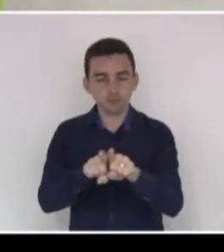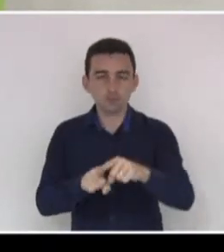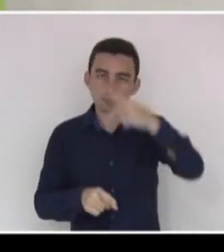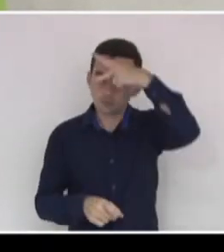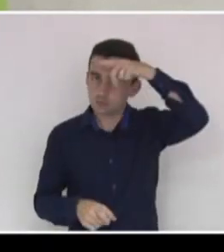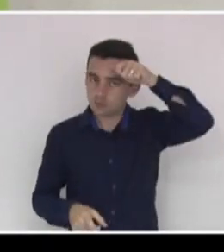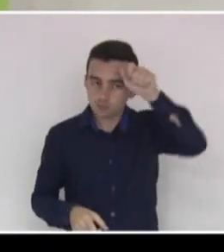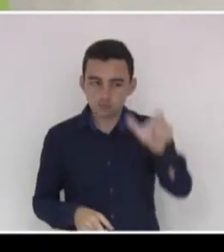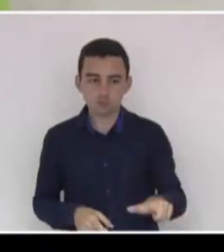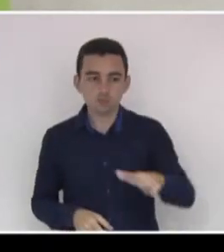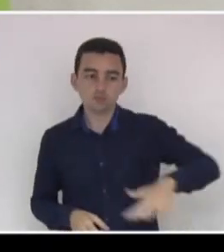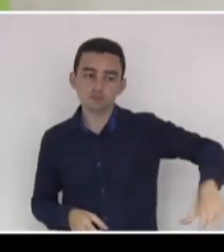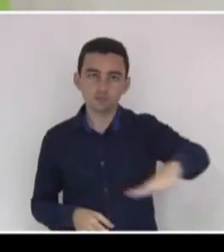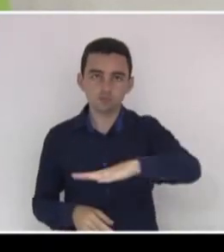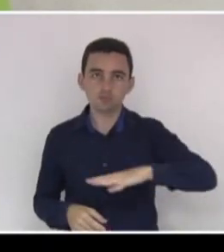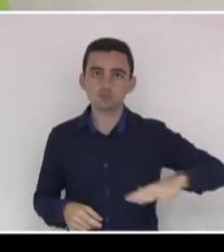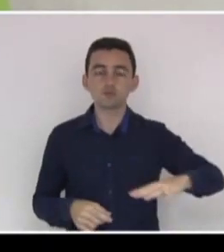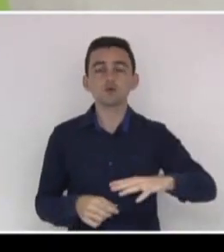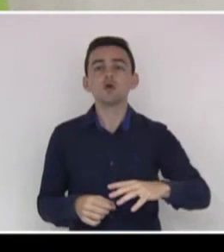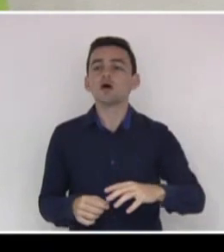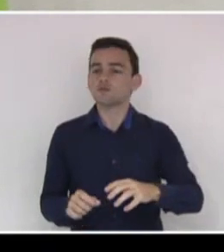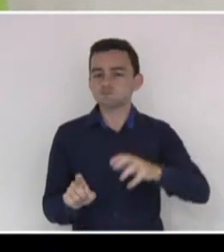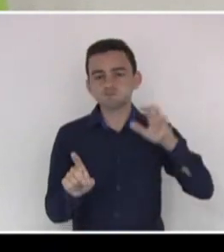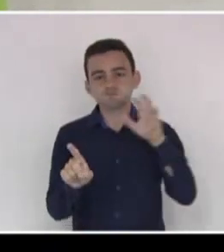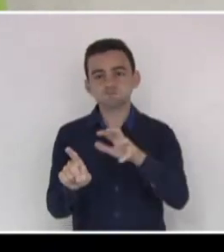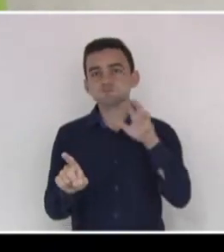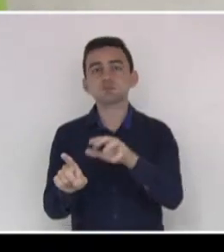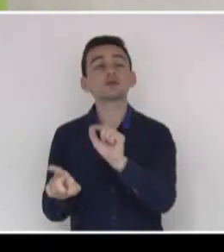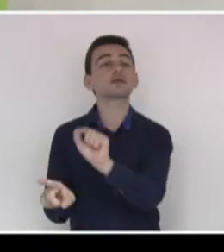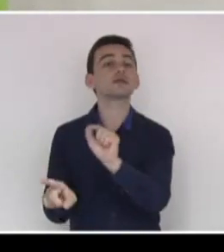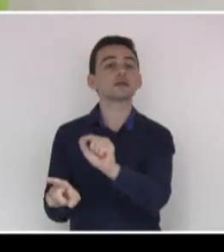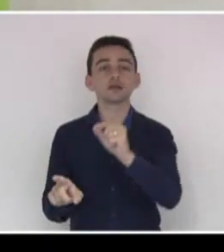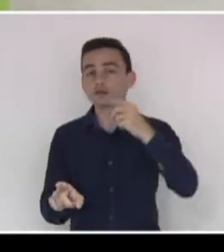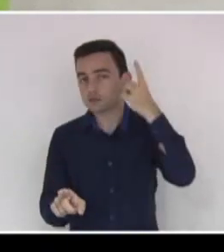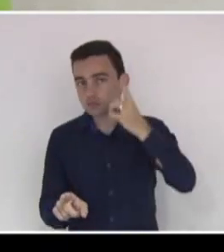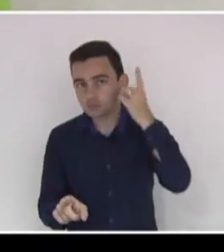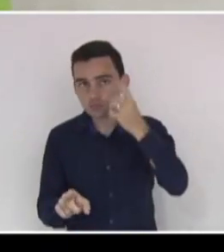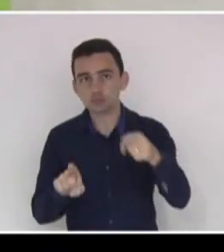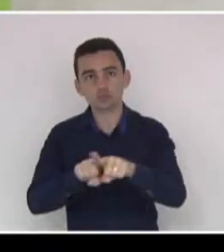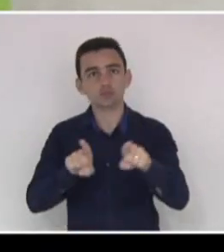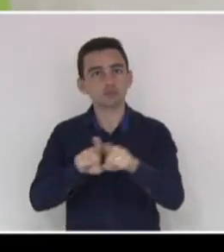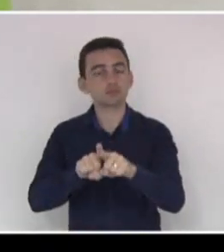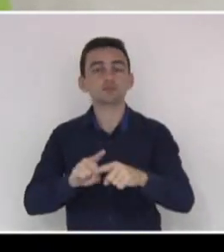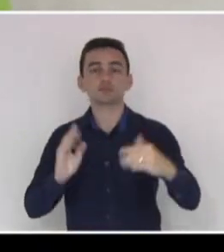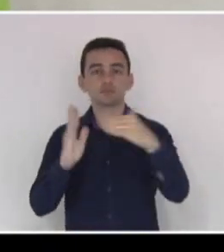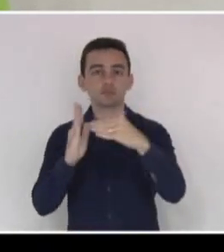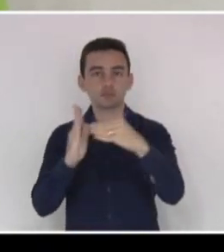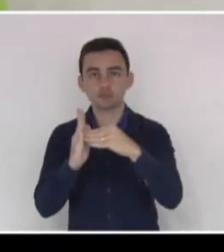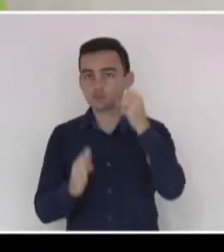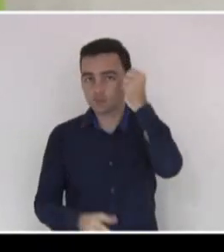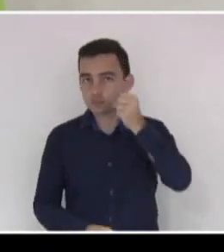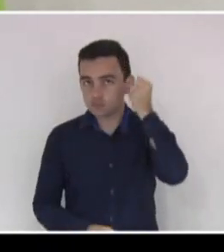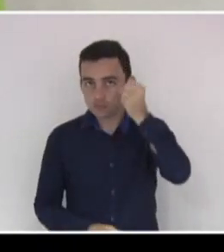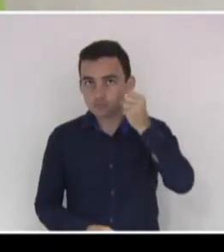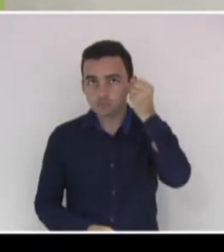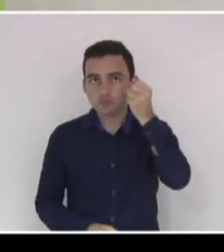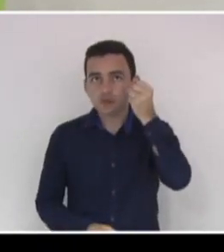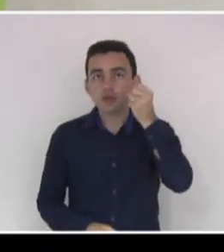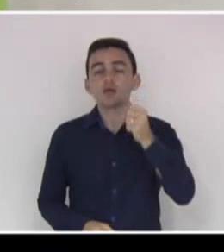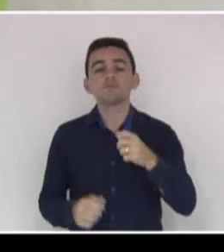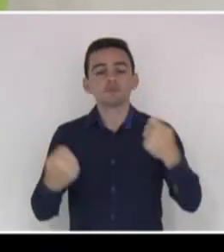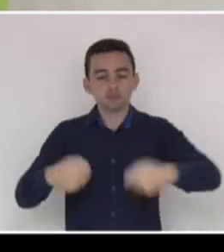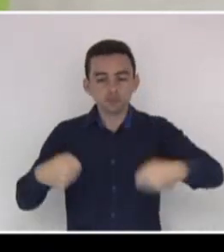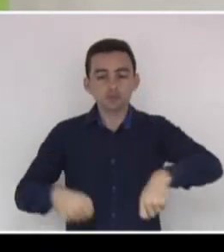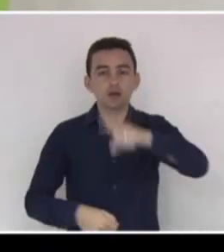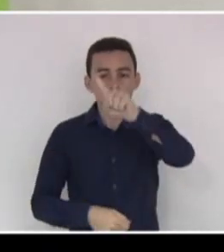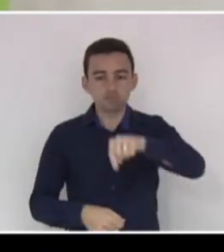estado, para pressionar os deputados federais e senadores, que é a quem cabe, nesse momento, a derrubada do